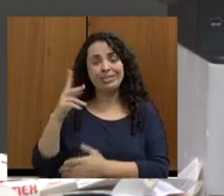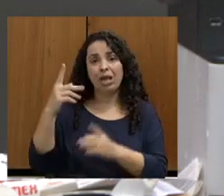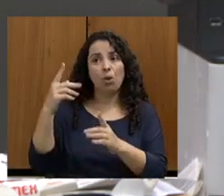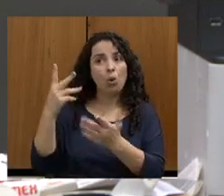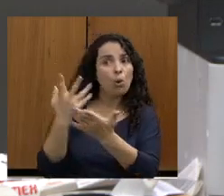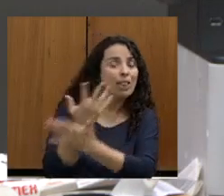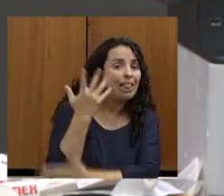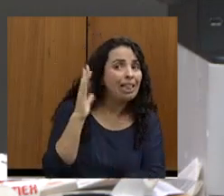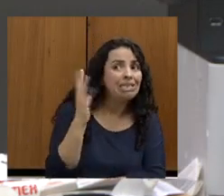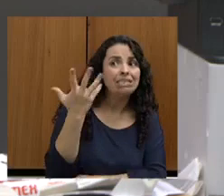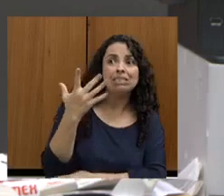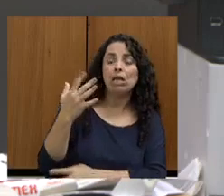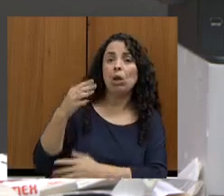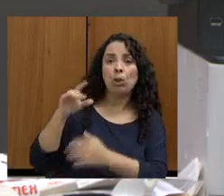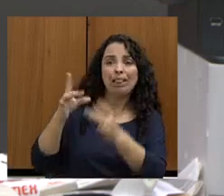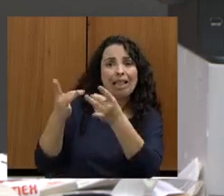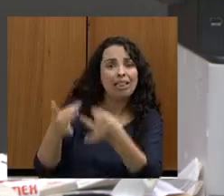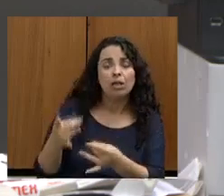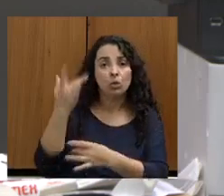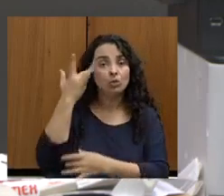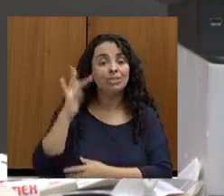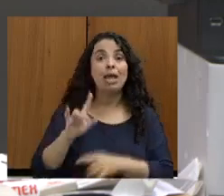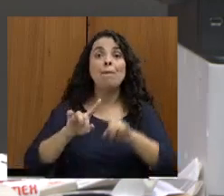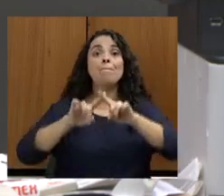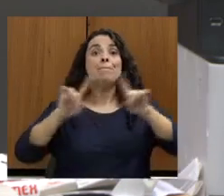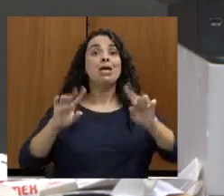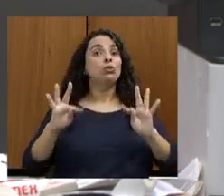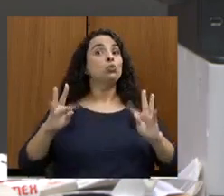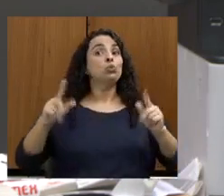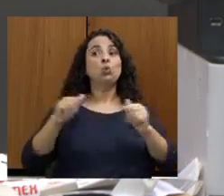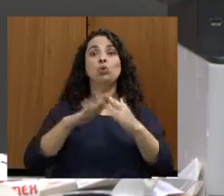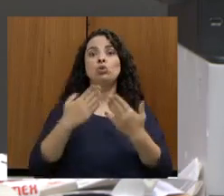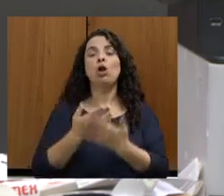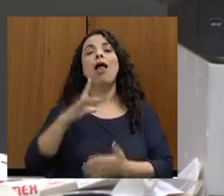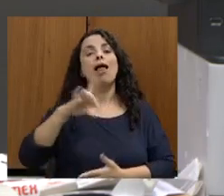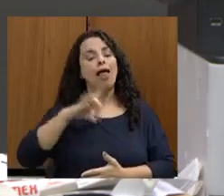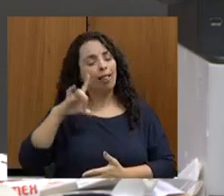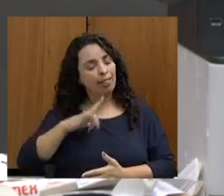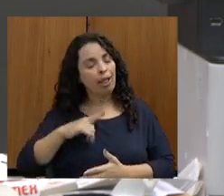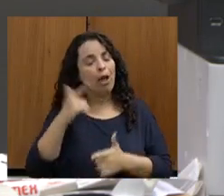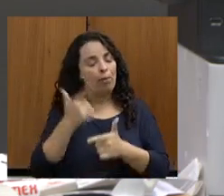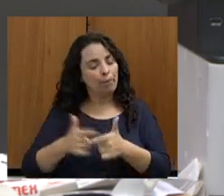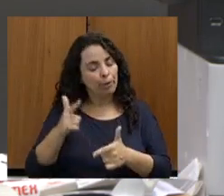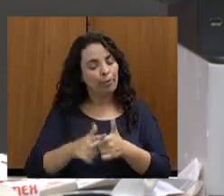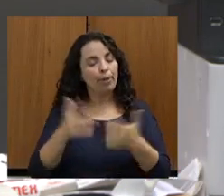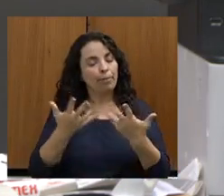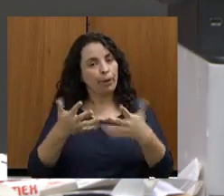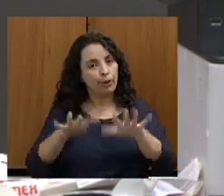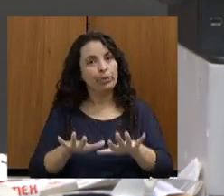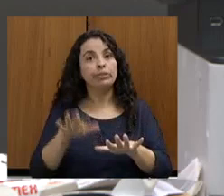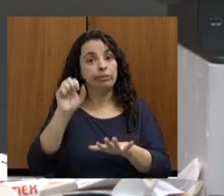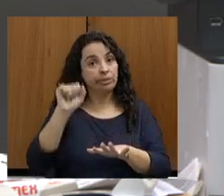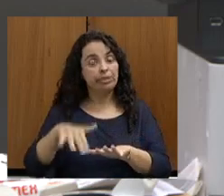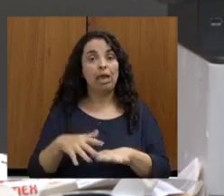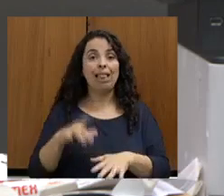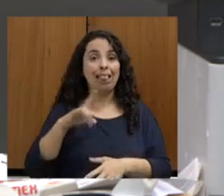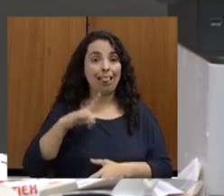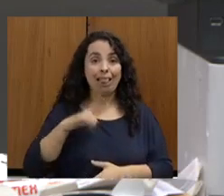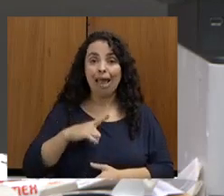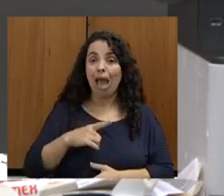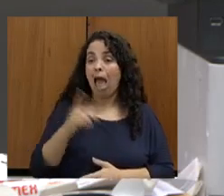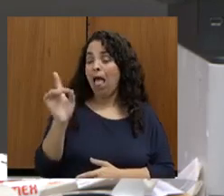há sim problemas sérios de inclusão, desde negativo de matrícula que ainda acontece, até falta de